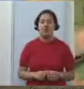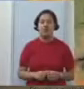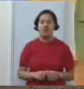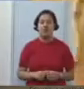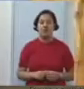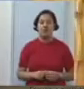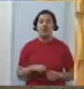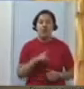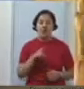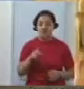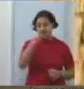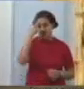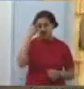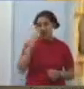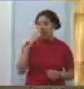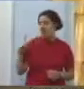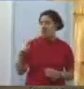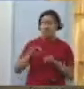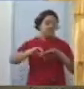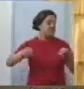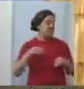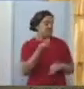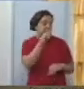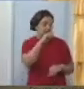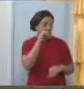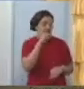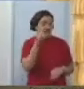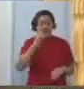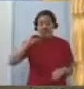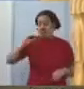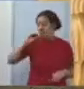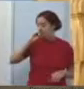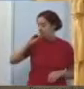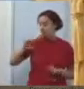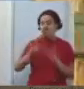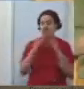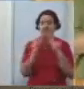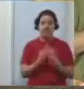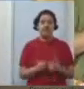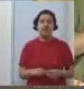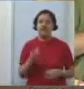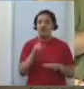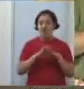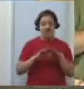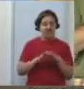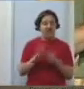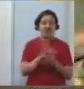e agora sigam com a cara virada para o lado outra cara virar adulto tá mandando recado